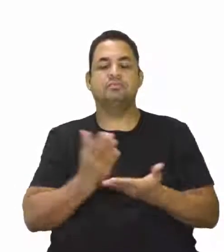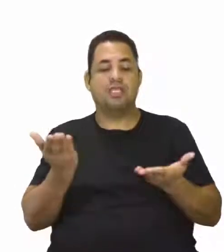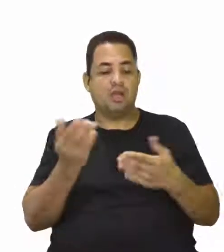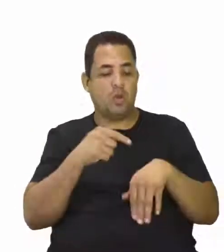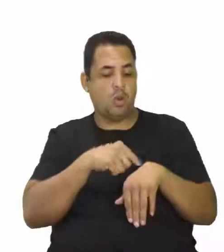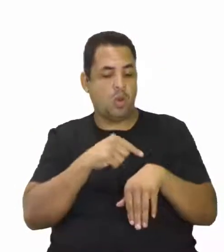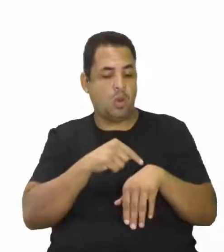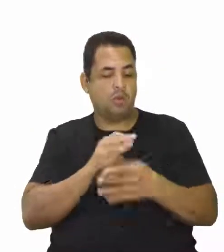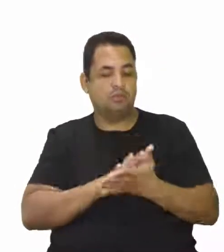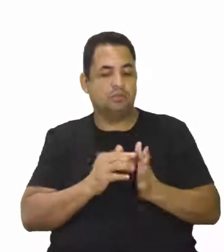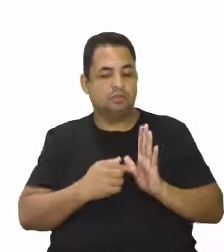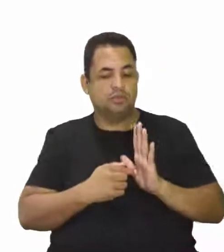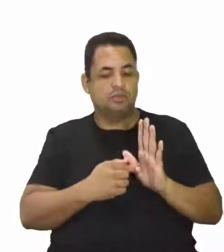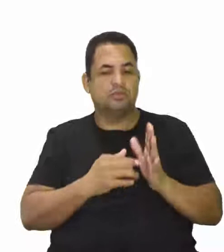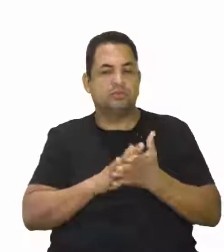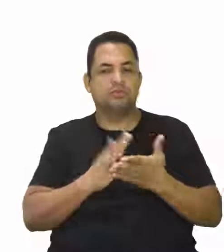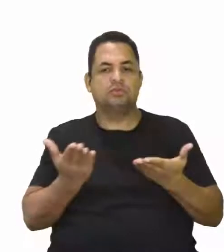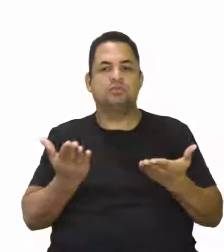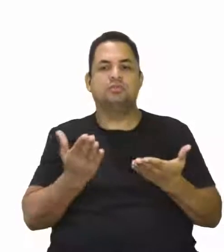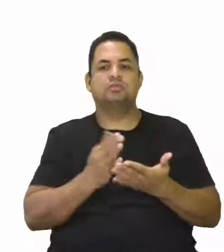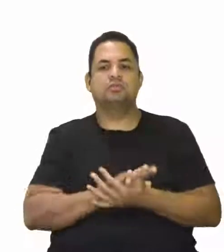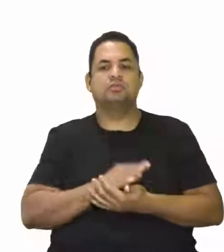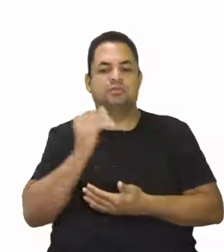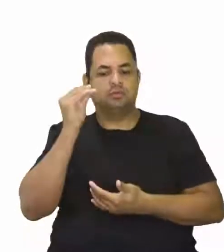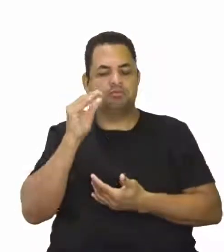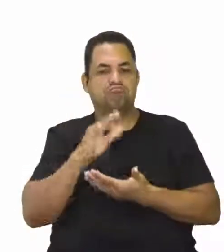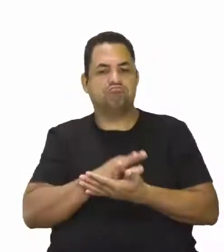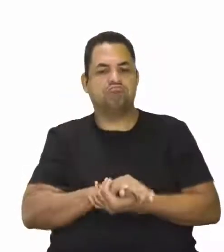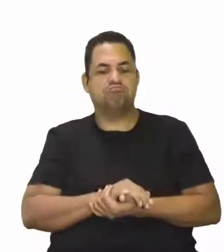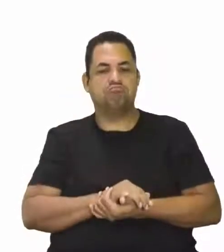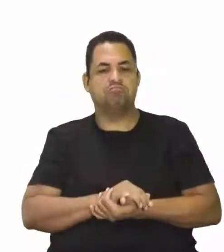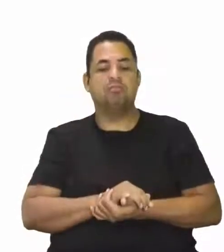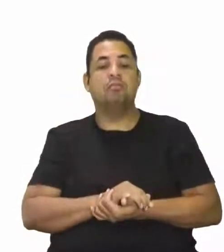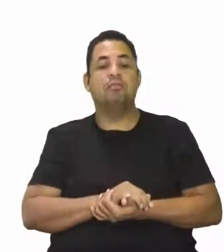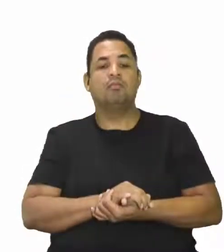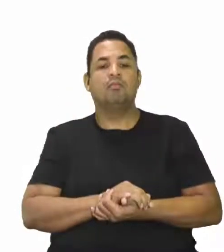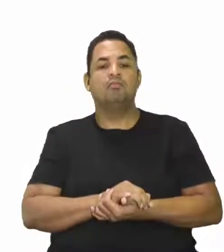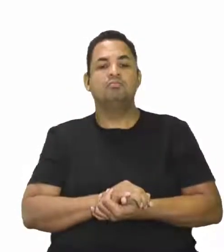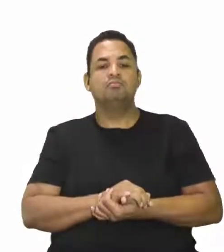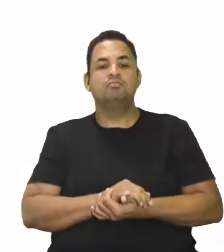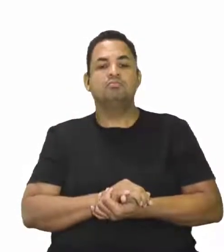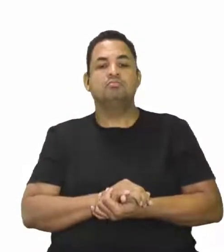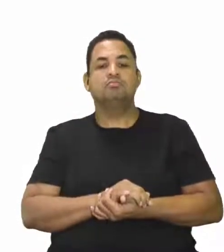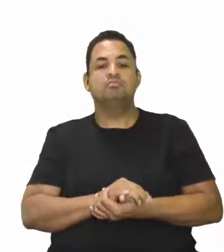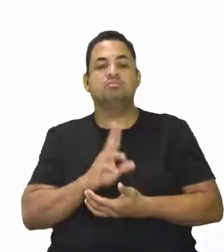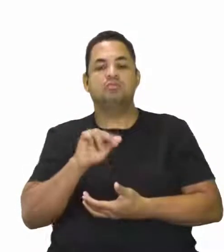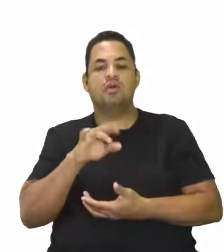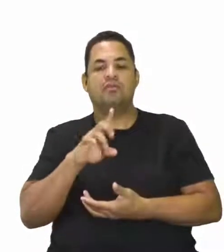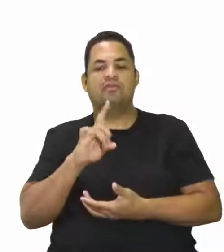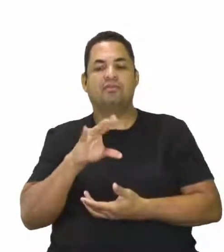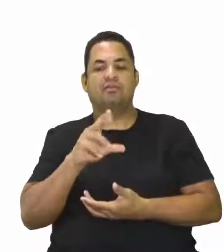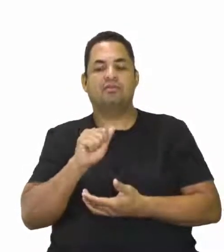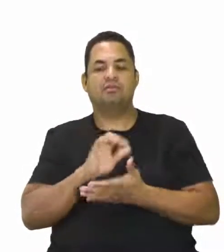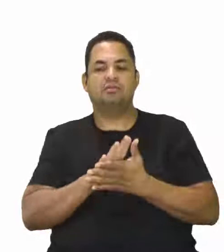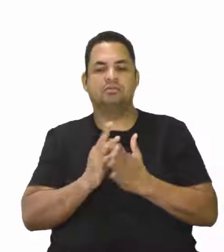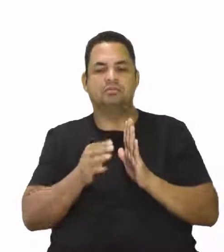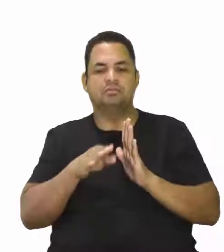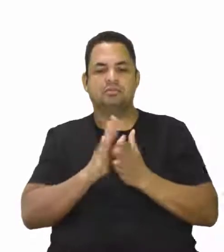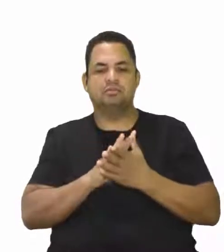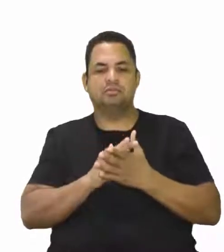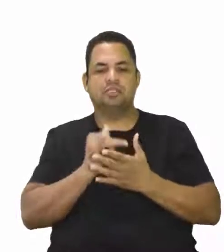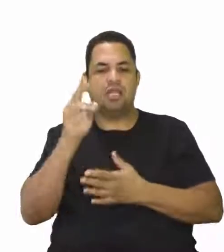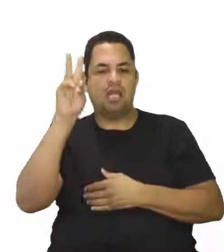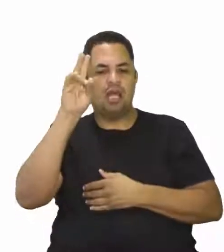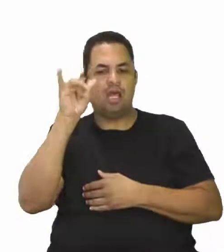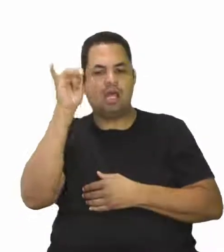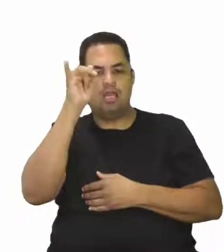atuais, sempre trazendo coisas que interessam bastante a gente. Essa novela, ela narra a história